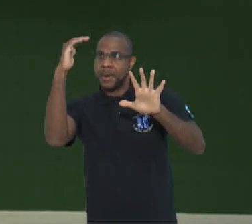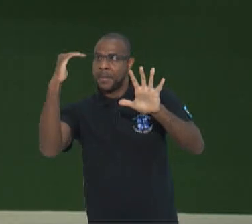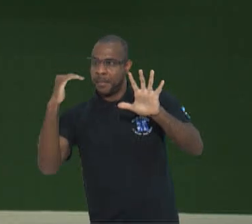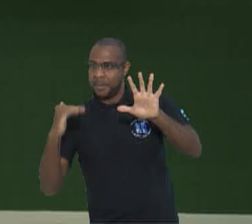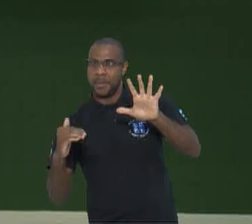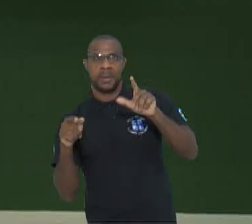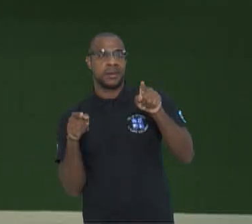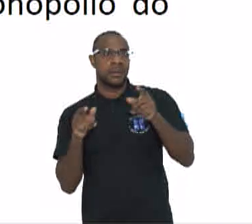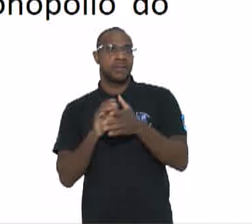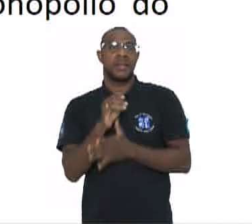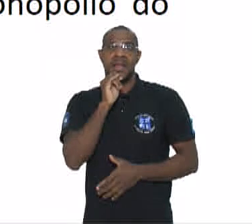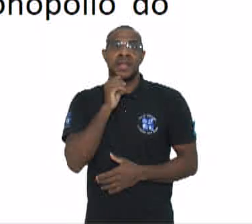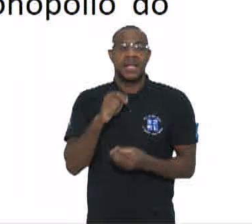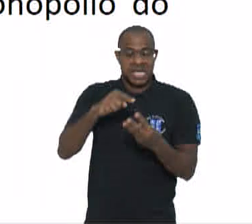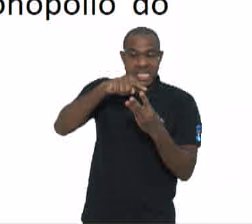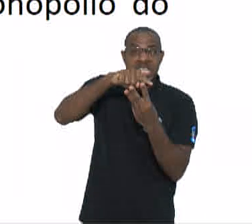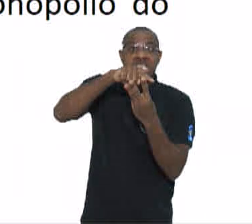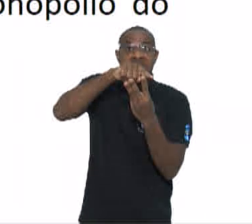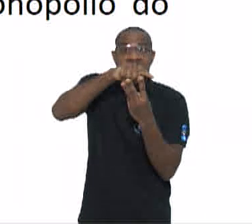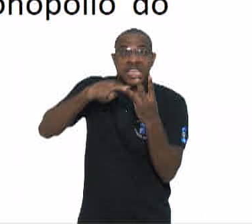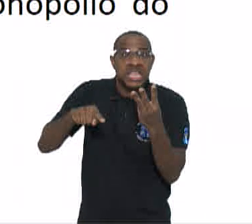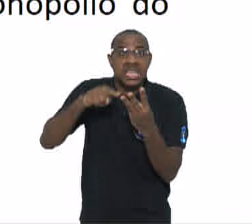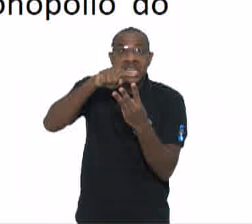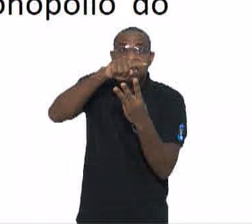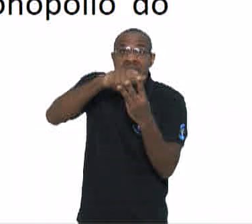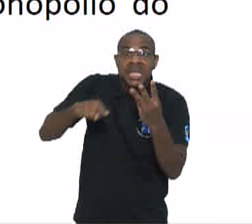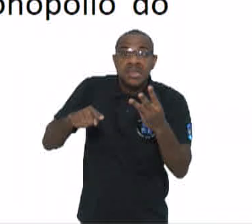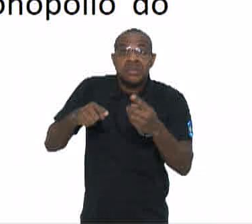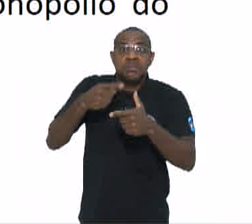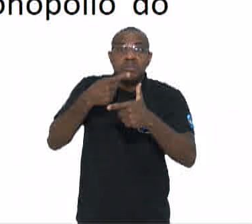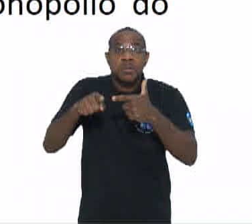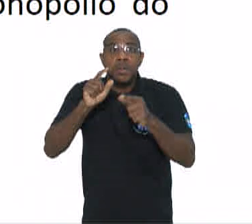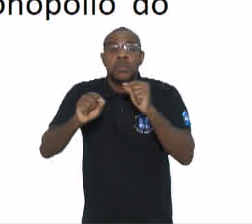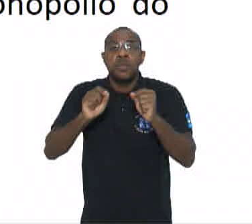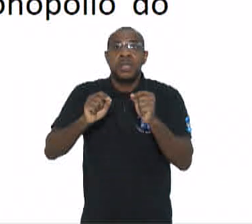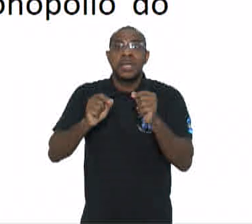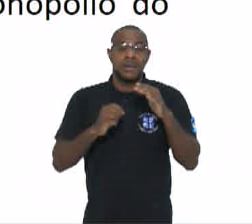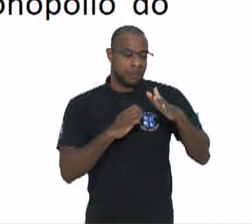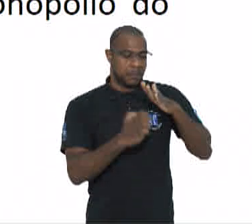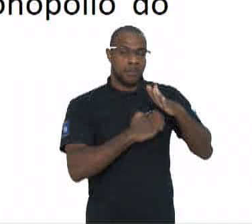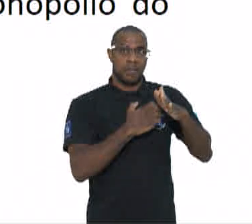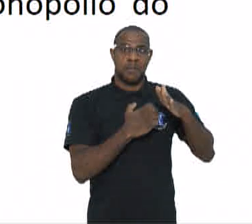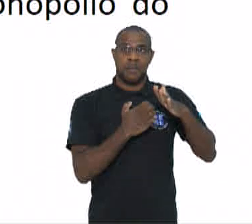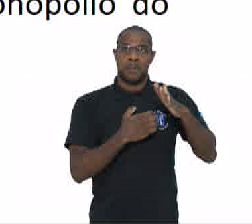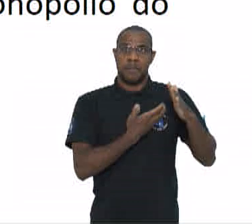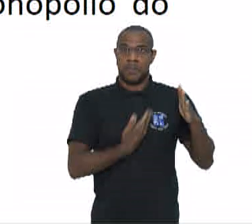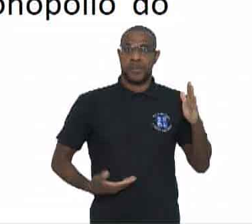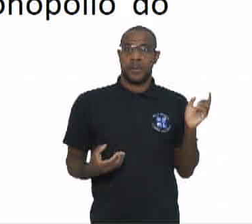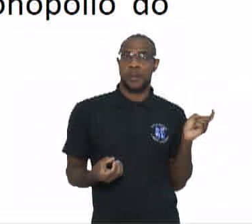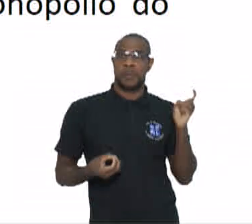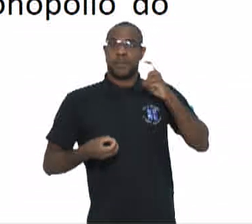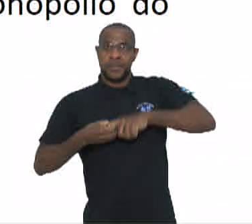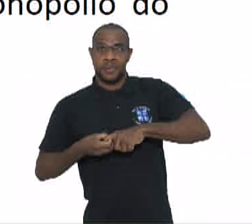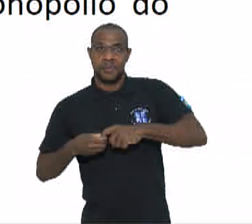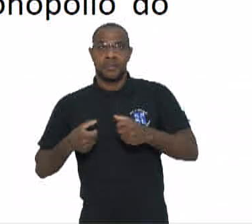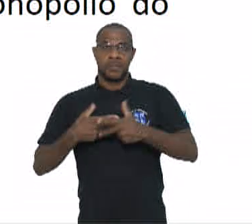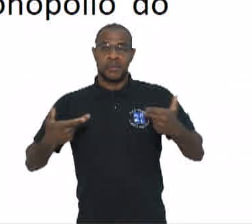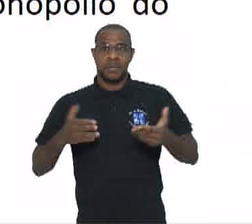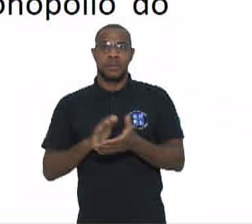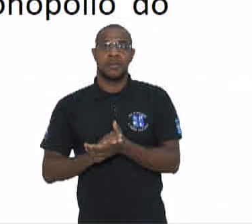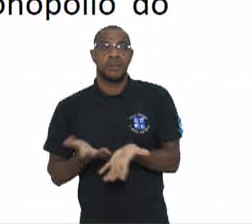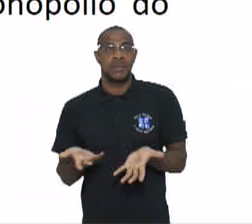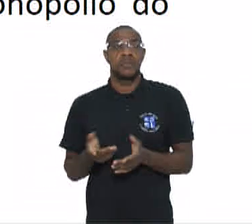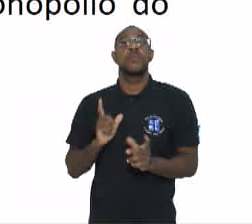olhem só, 3 grandes questões sobre a privatização do saneamento. A aprovação do novo marco legal